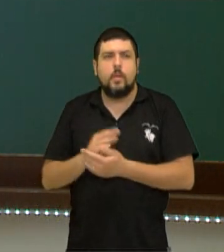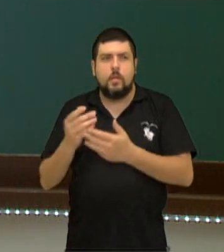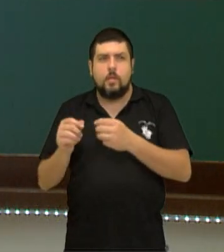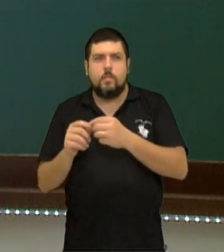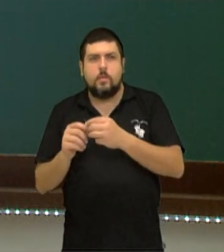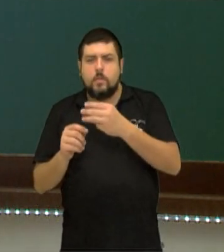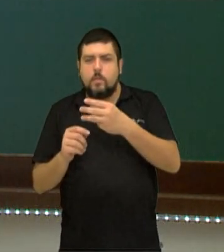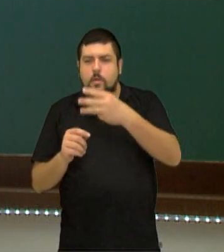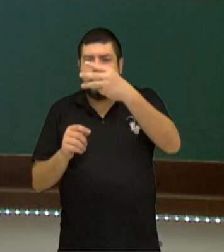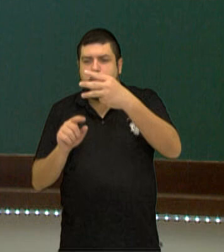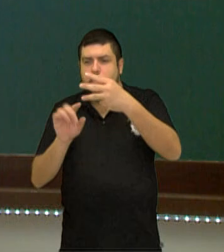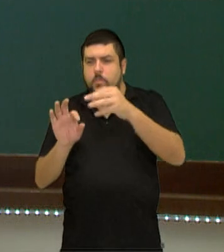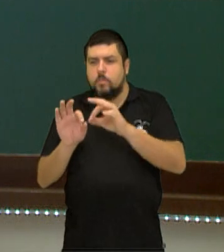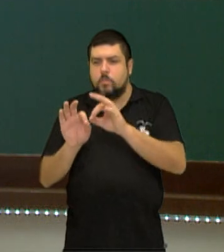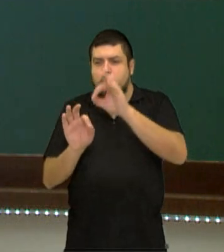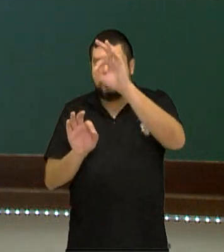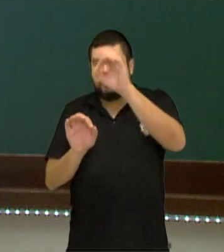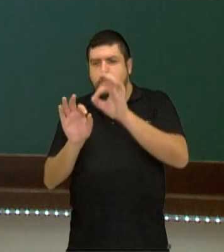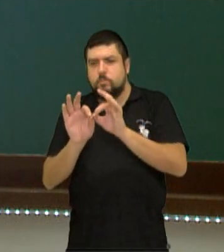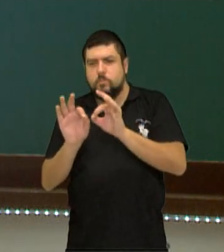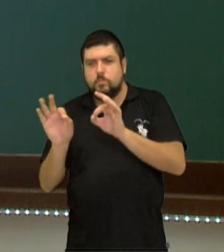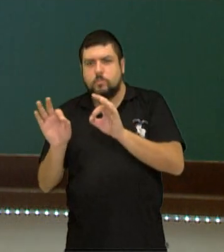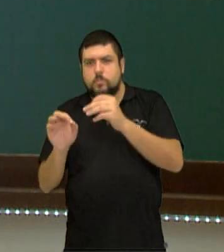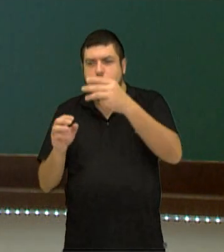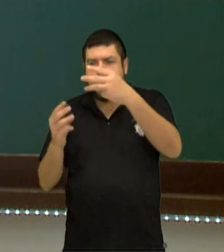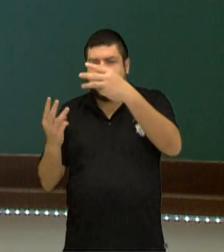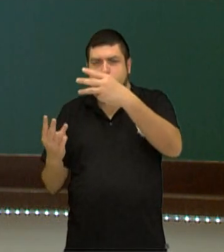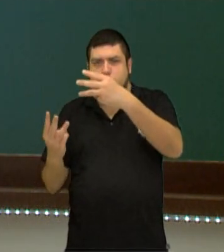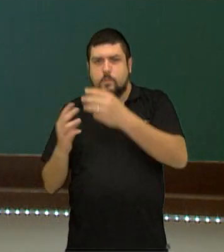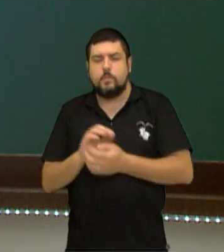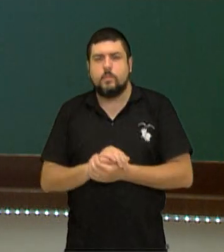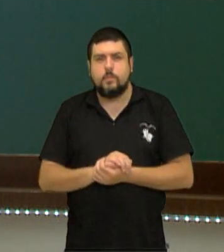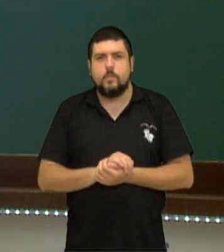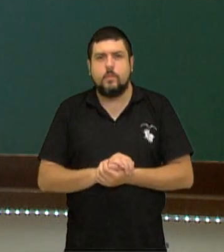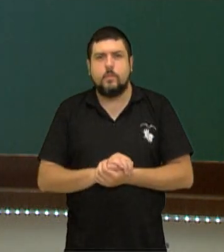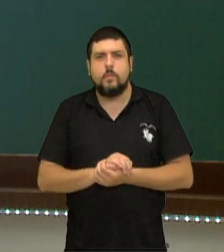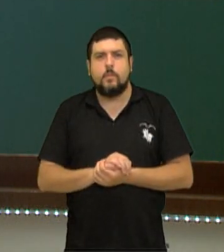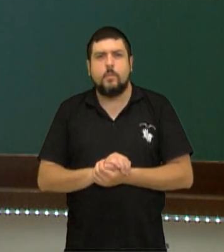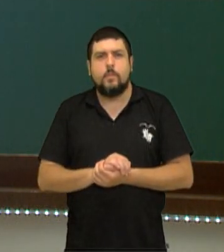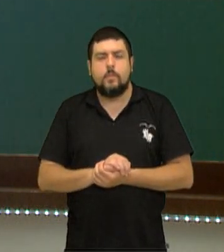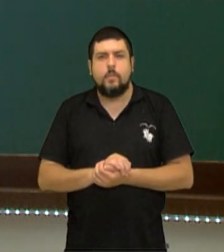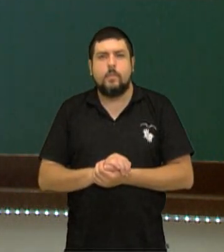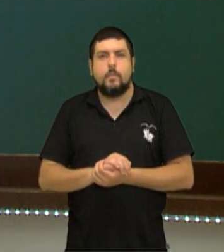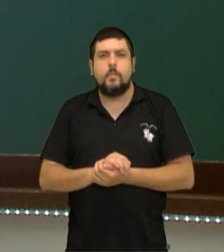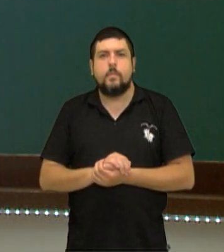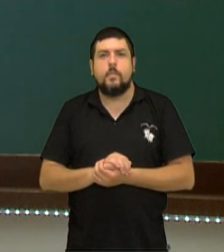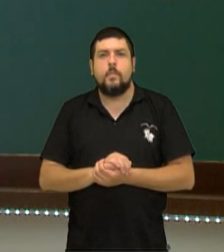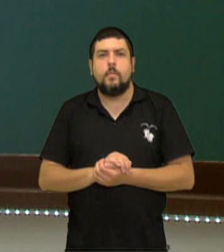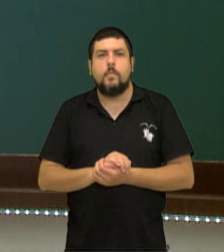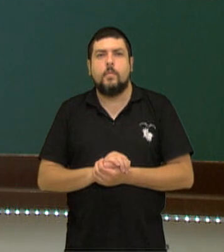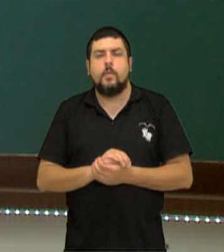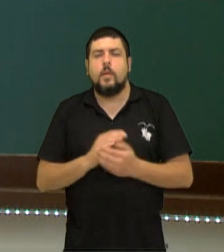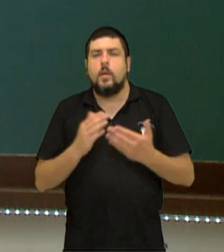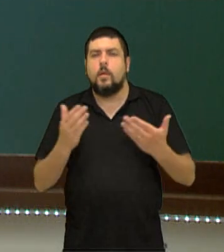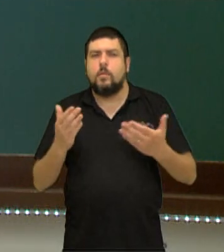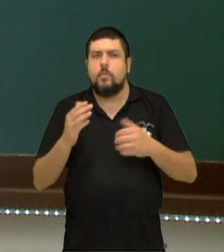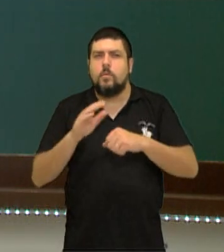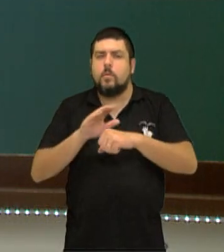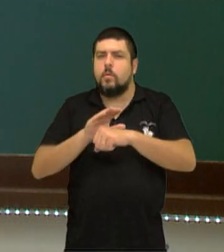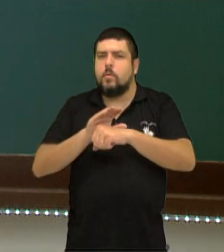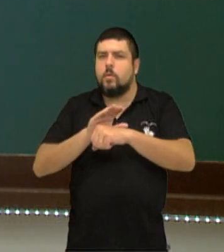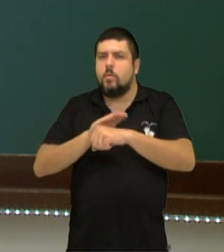3 metros de altura. Porque vocês estão tendo uma vista superior, né? Estão olhando de cima. Então, a professora vai dar um